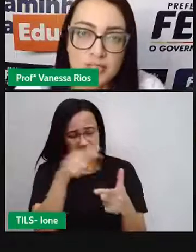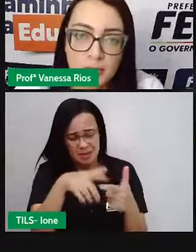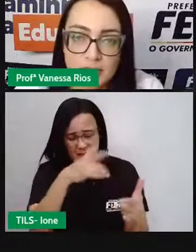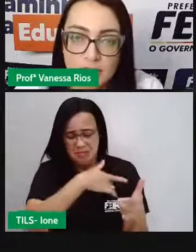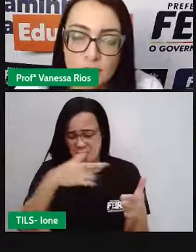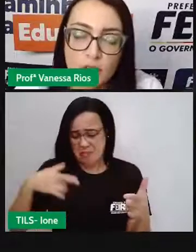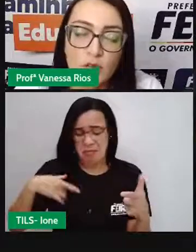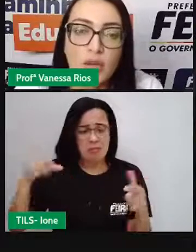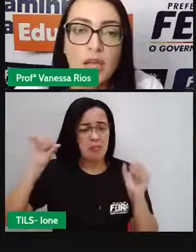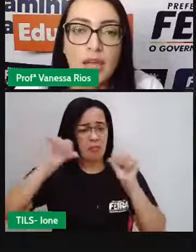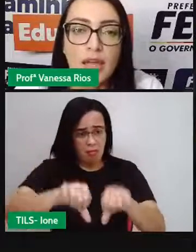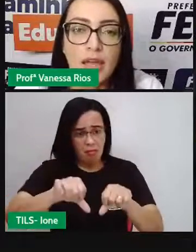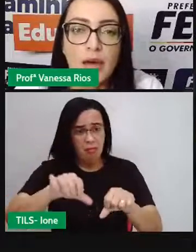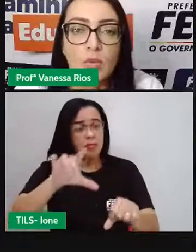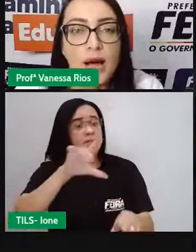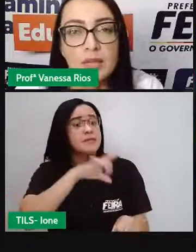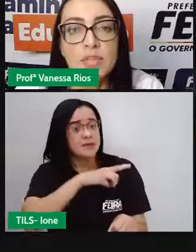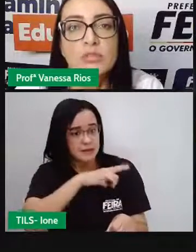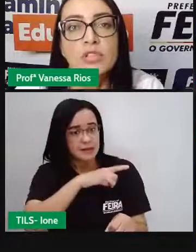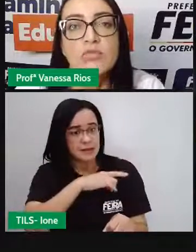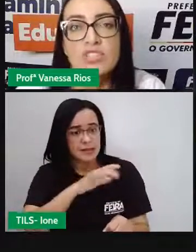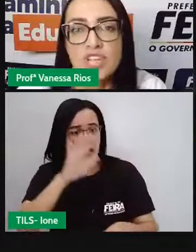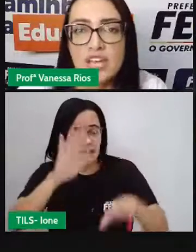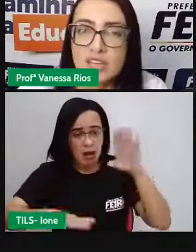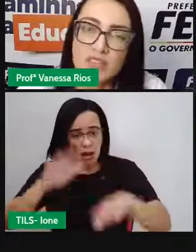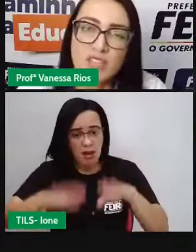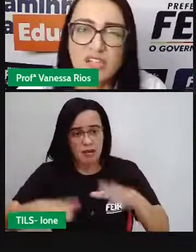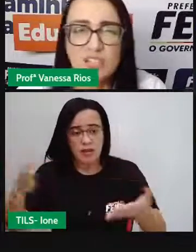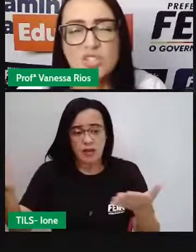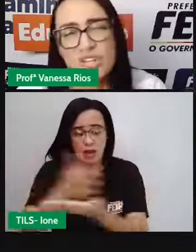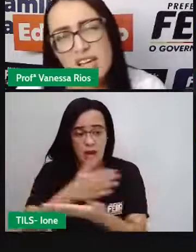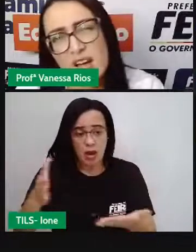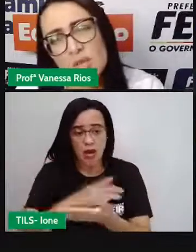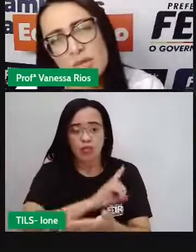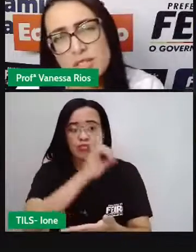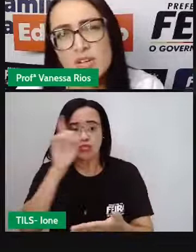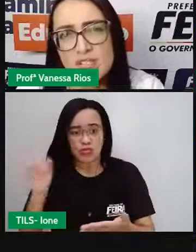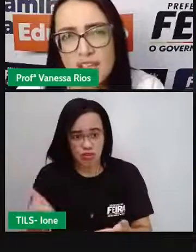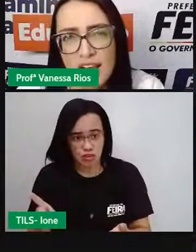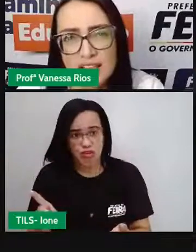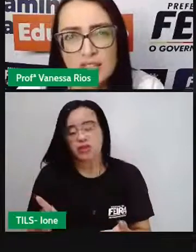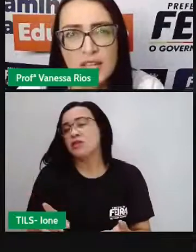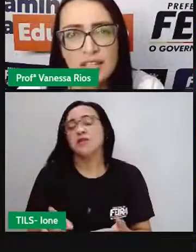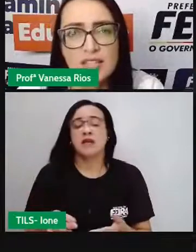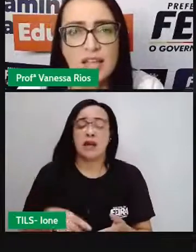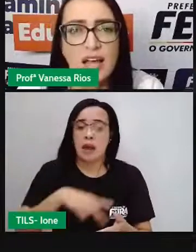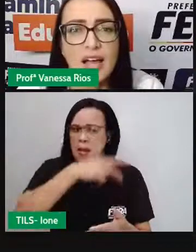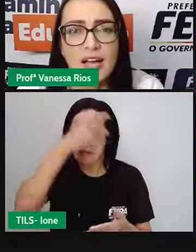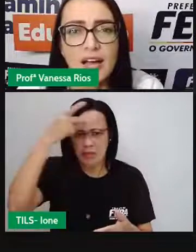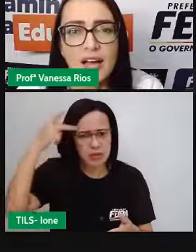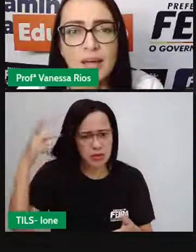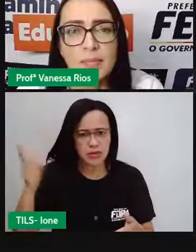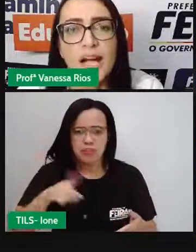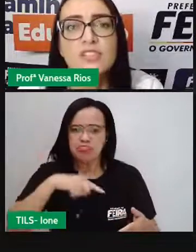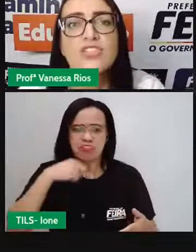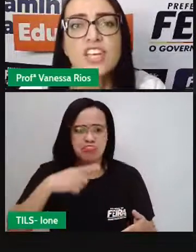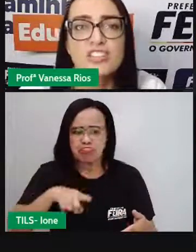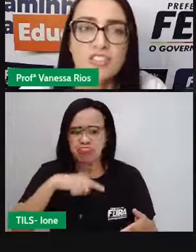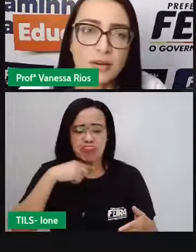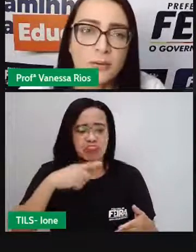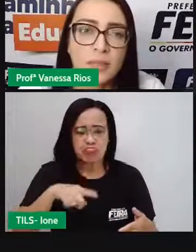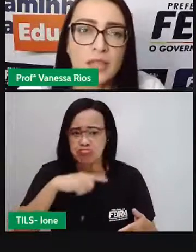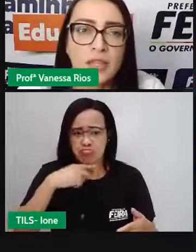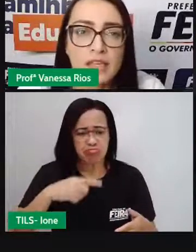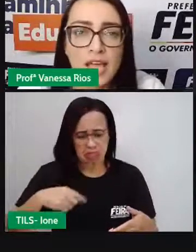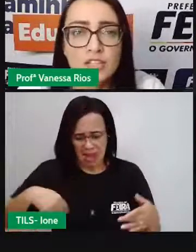em específico, o alimento não digerir e você sentir aí algumas coisas relacionadas à má